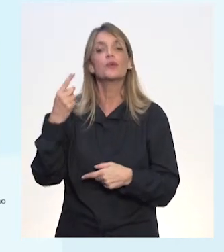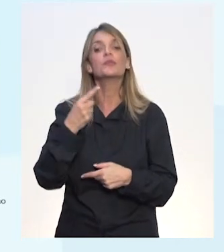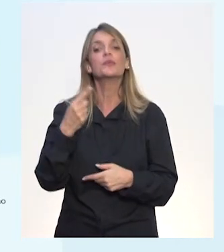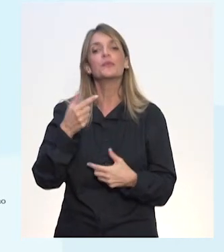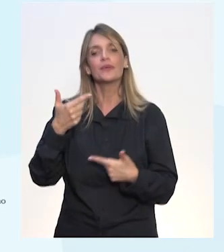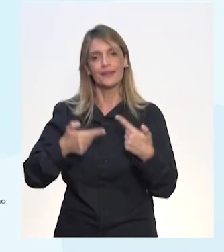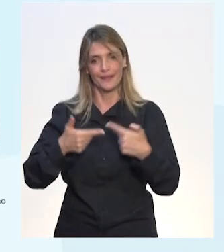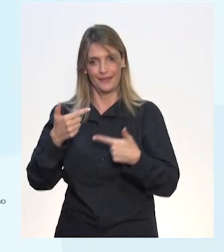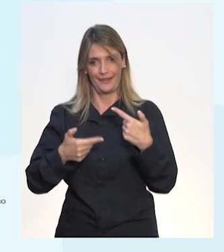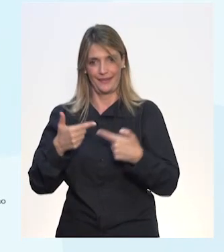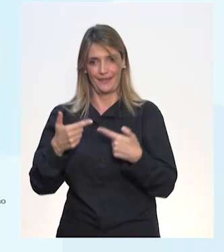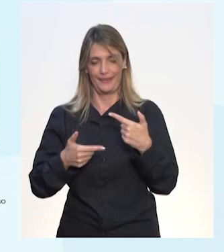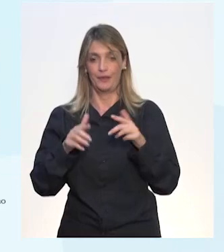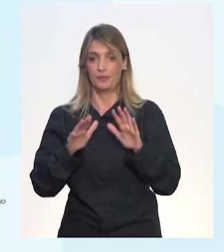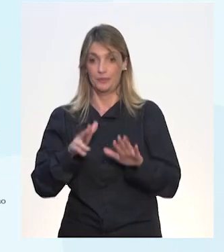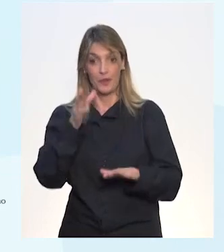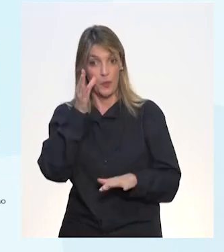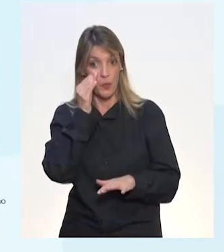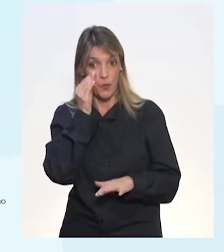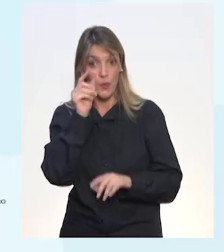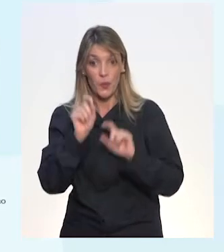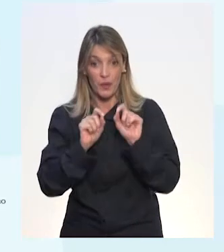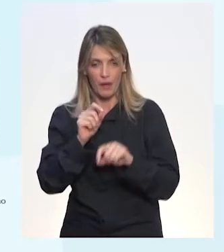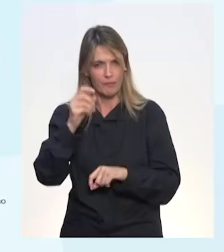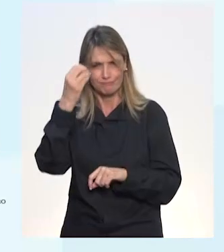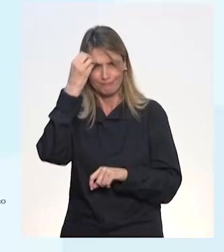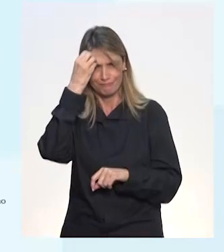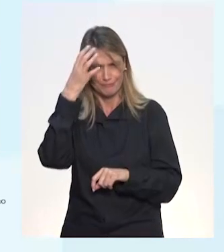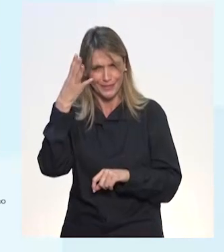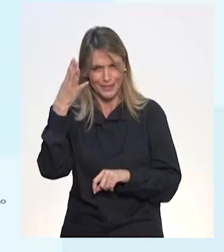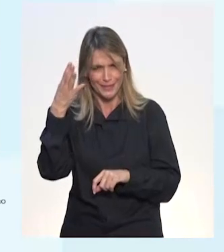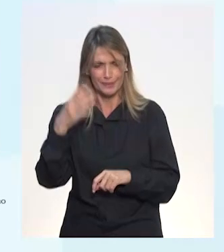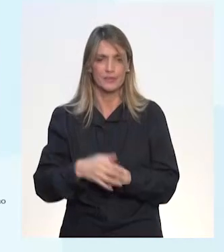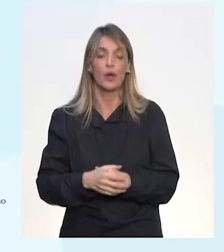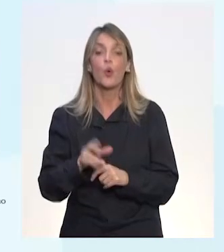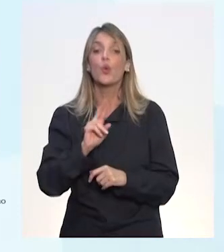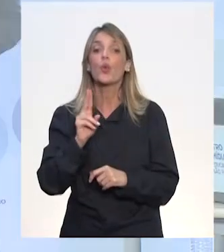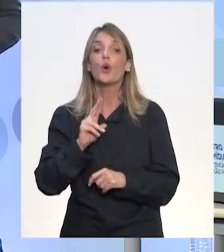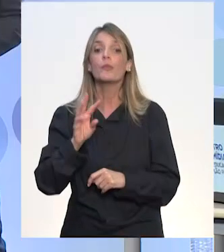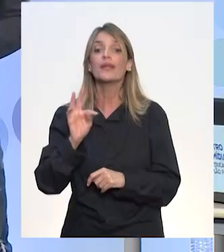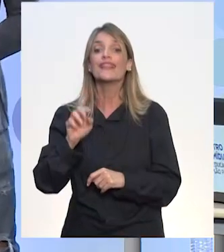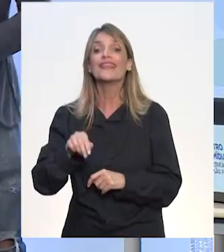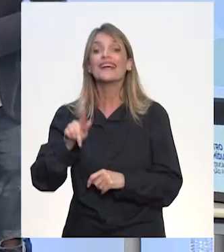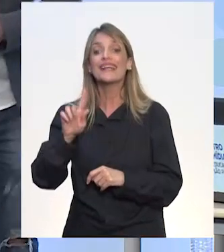Mundial. Curiosamente, para quem não lembra, para quem não sabe, o nome tanque